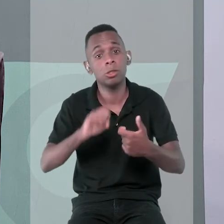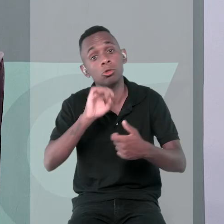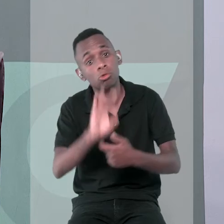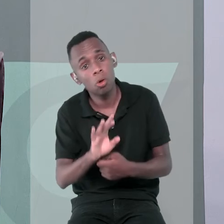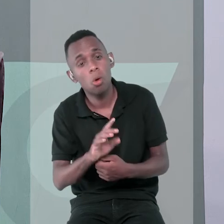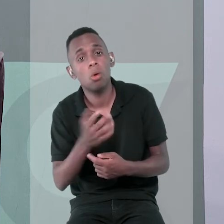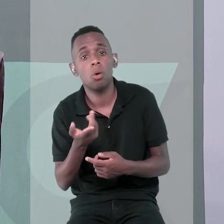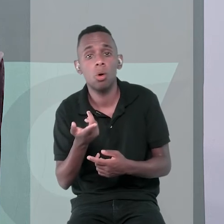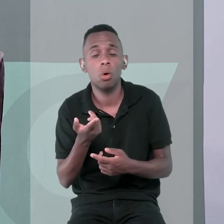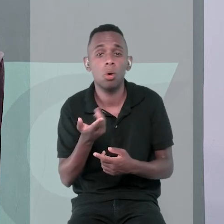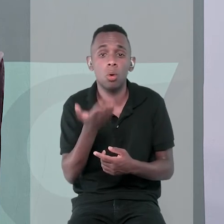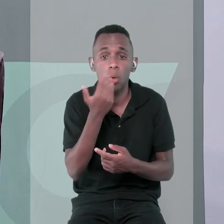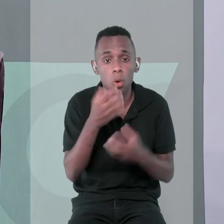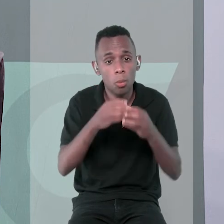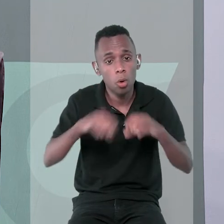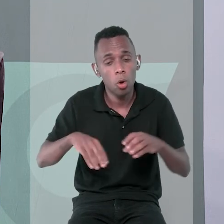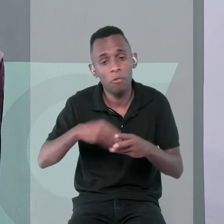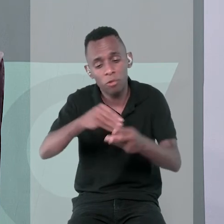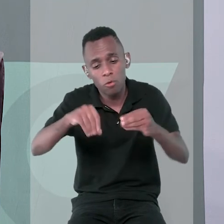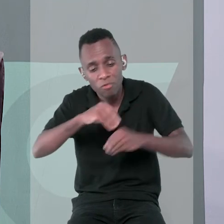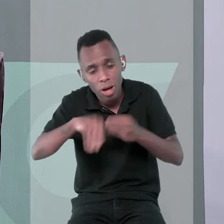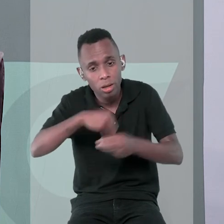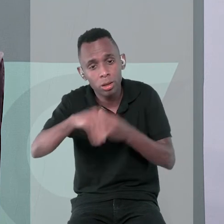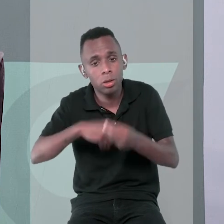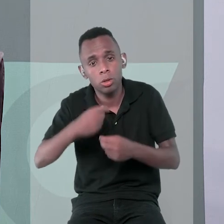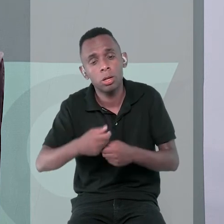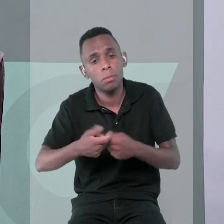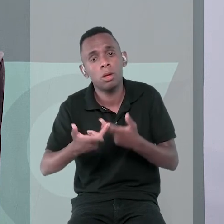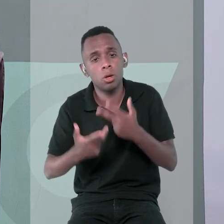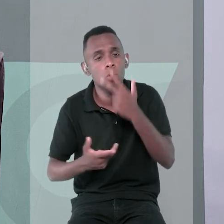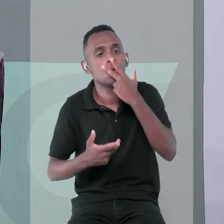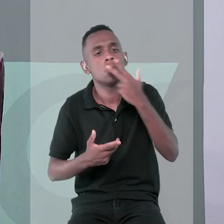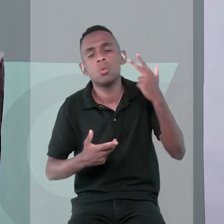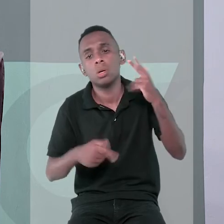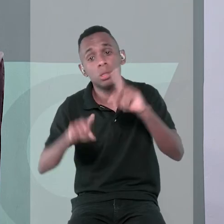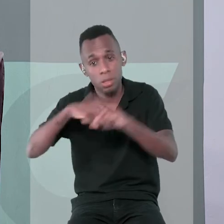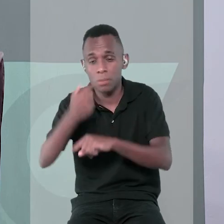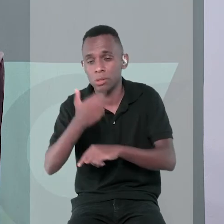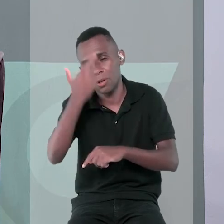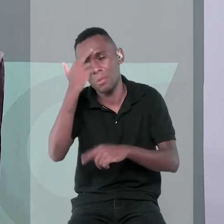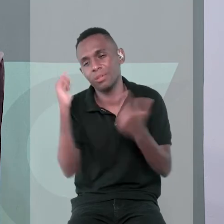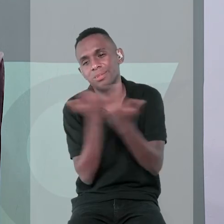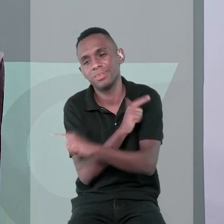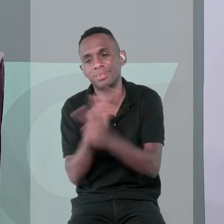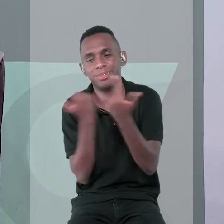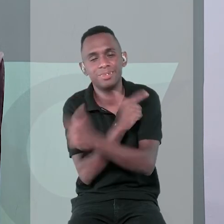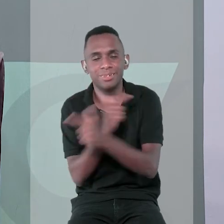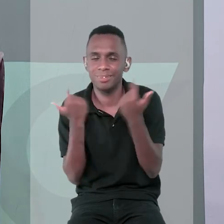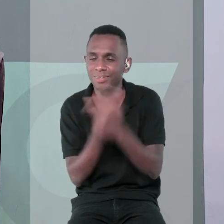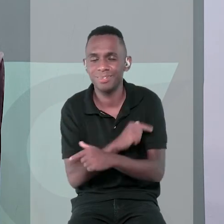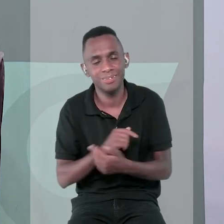ser que ela come ovos com farinha e fuma charuto depois do almoço. Eu adorei essa